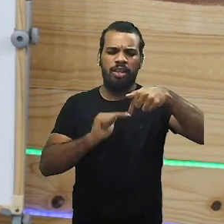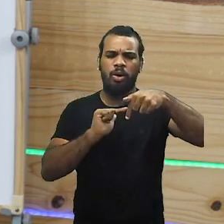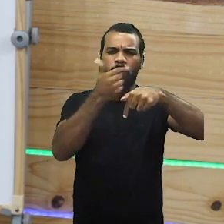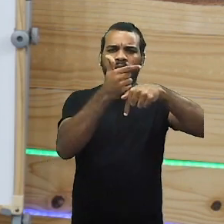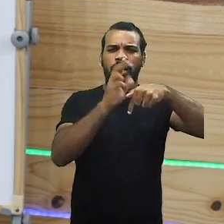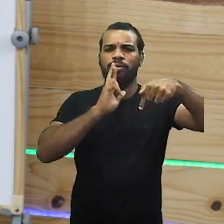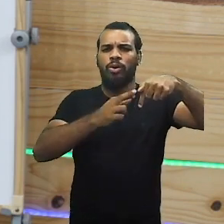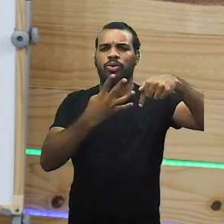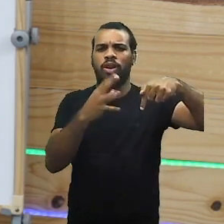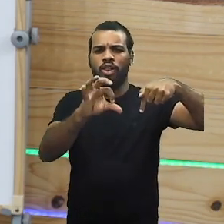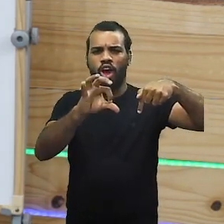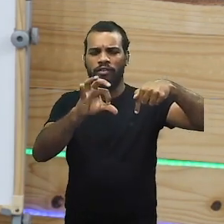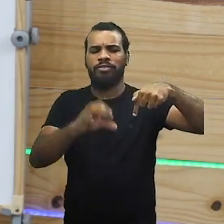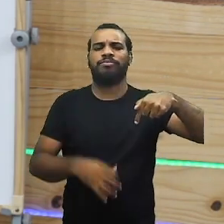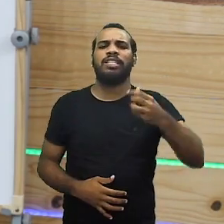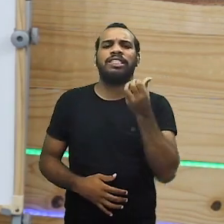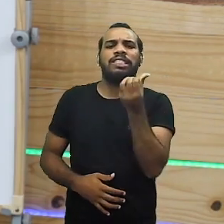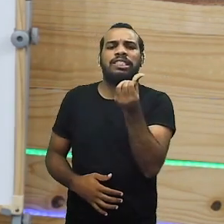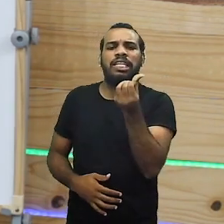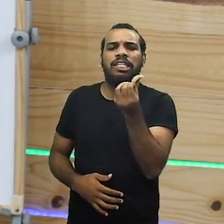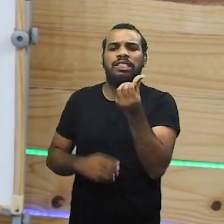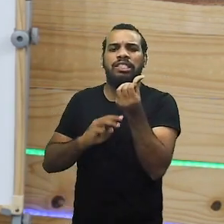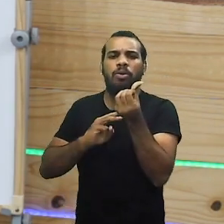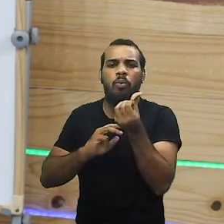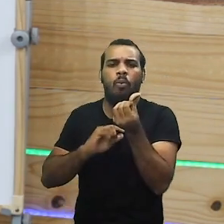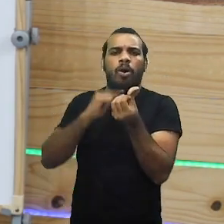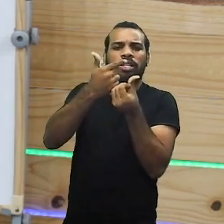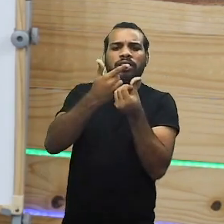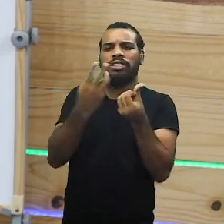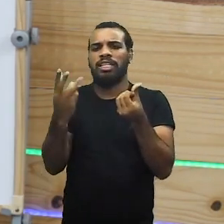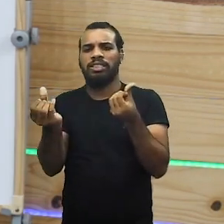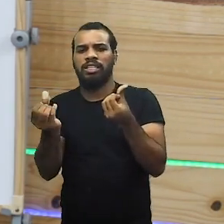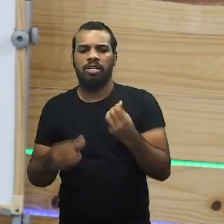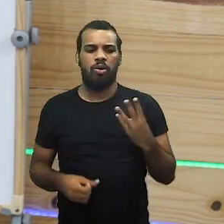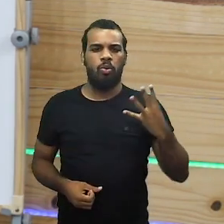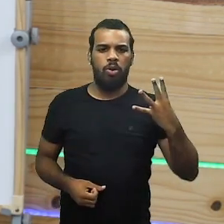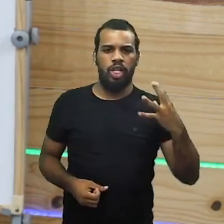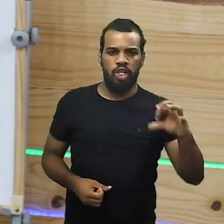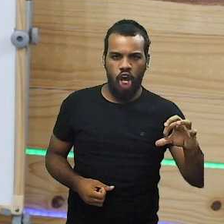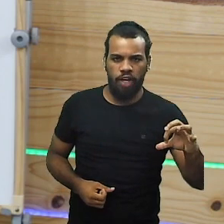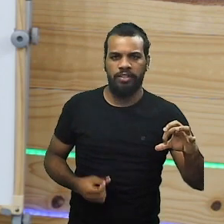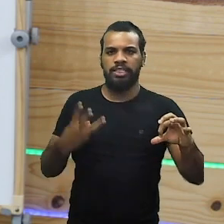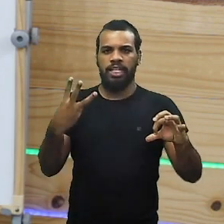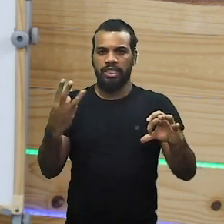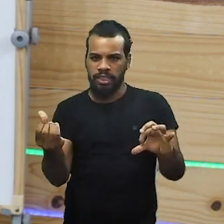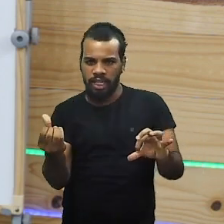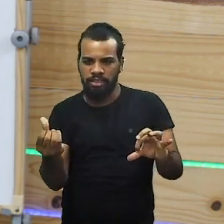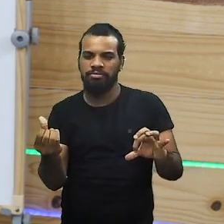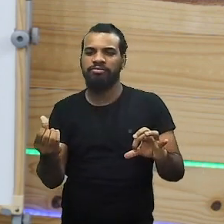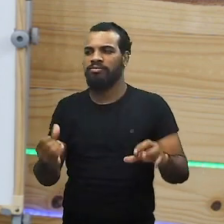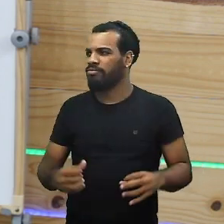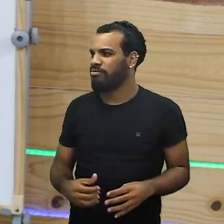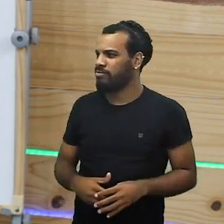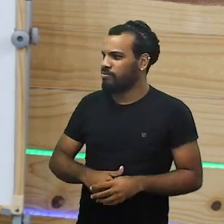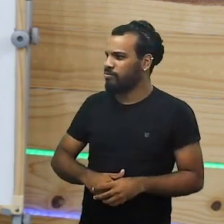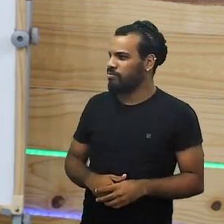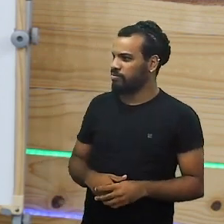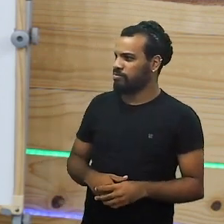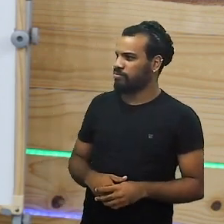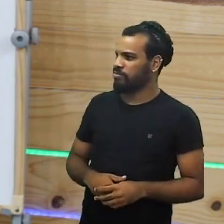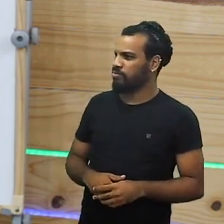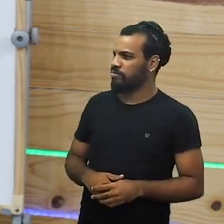e 6 ao quadrado é 36. Então fica assim, ó. Distância da UPE ao Shopping